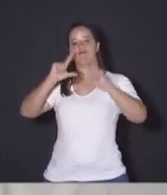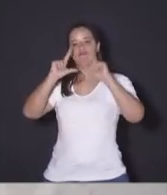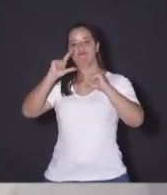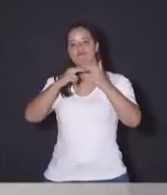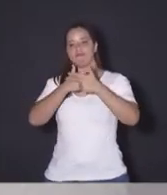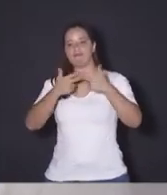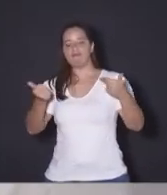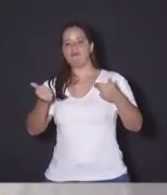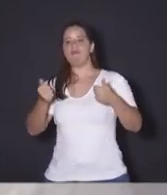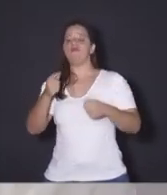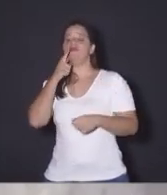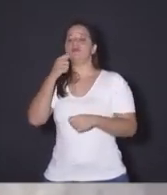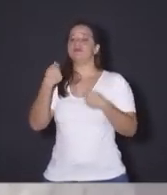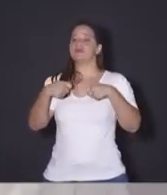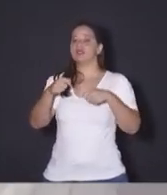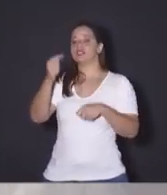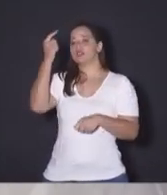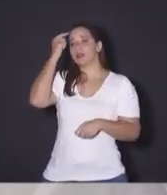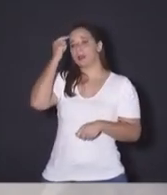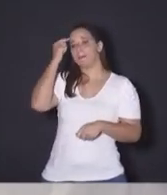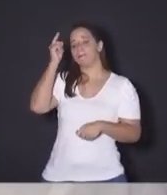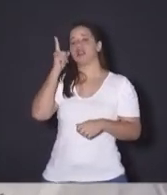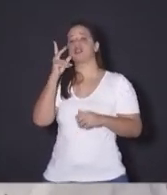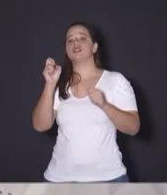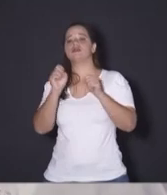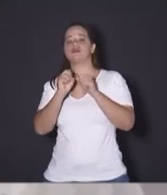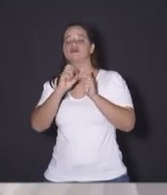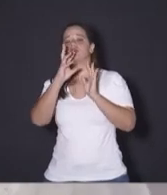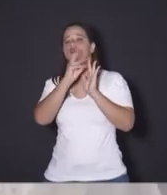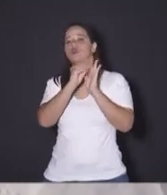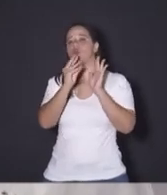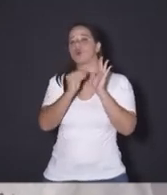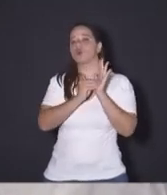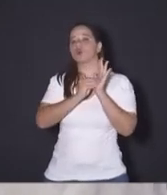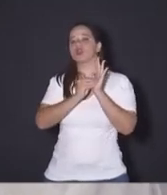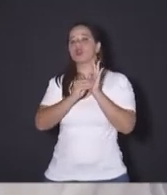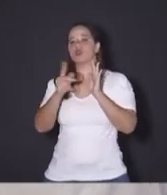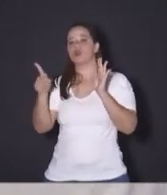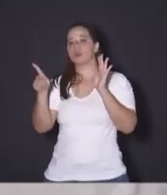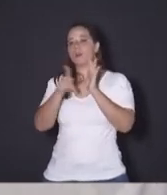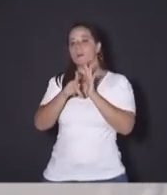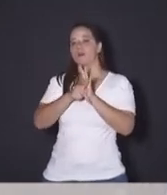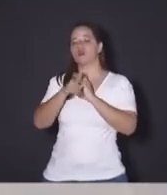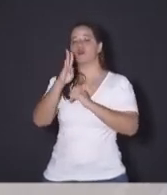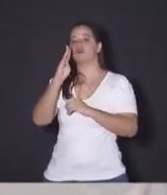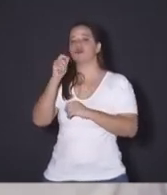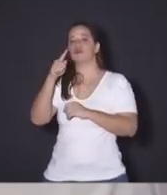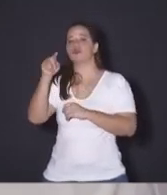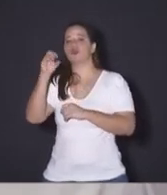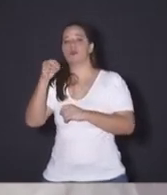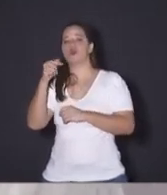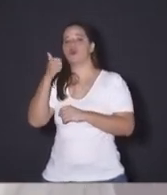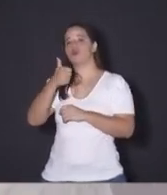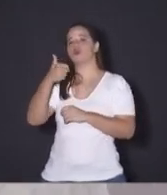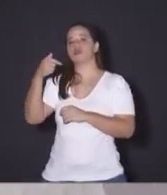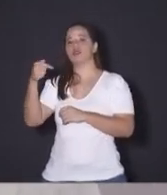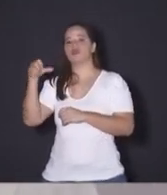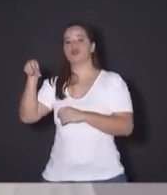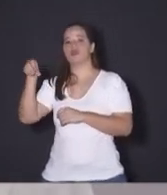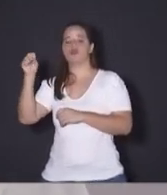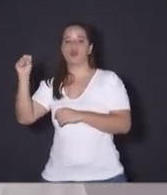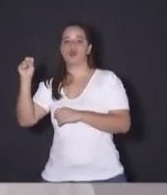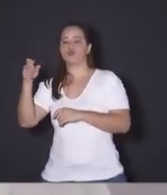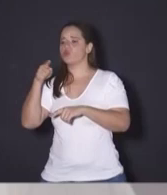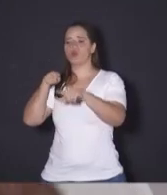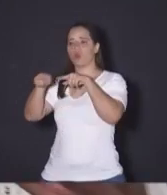preciso que eles pensem o produtor de conteúdo que o papel do bahia 17 no 11 798 não é concorrente